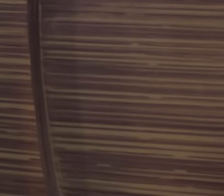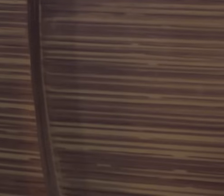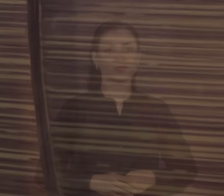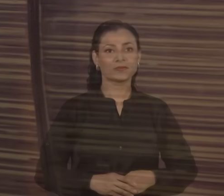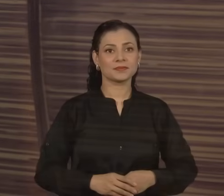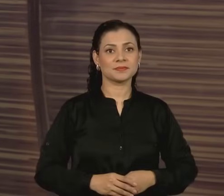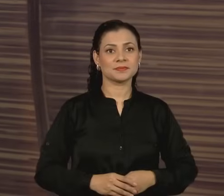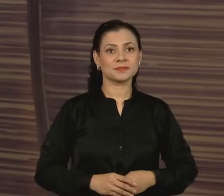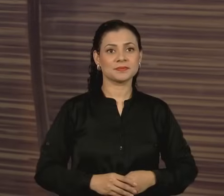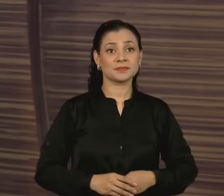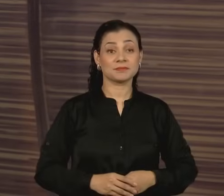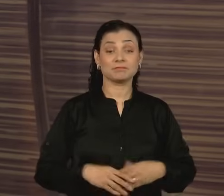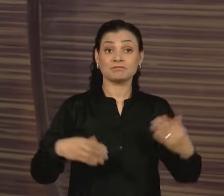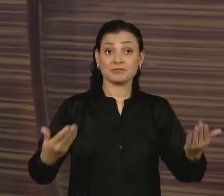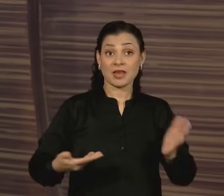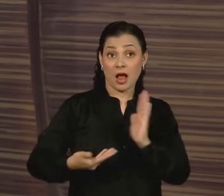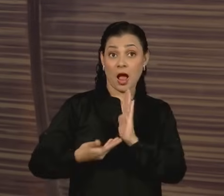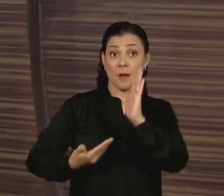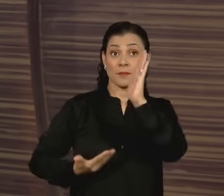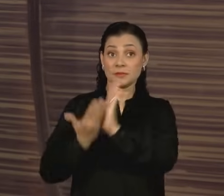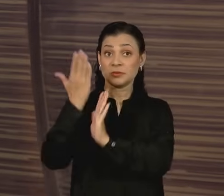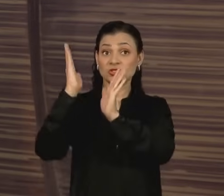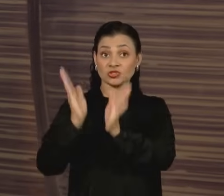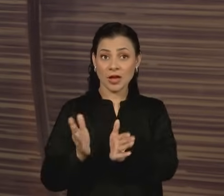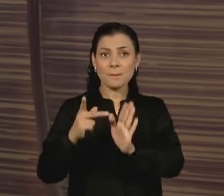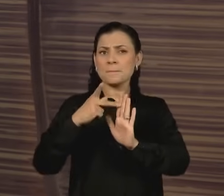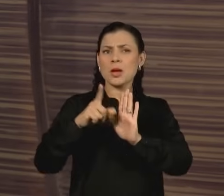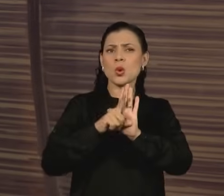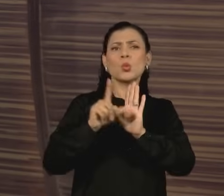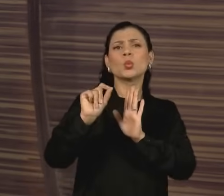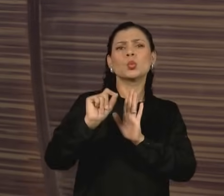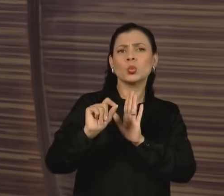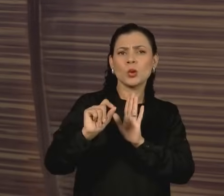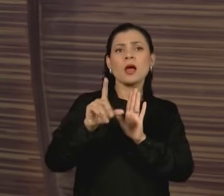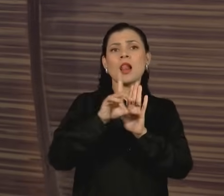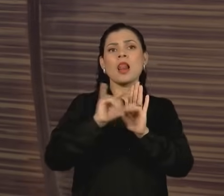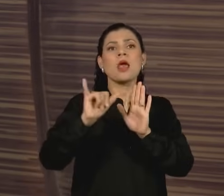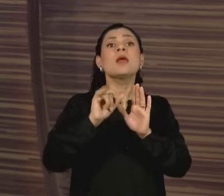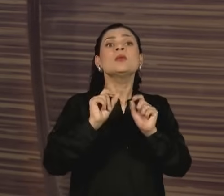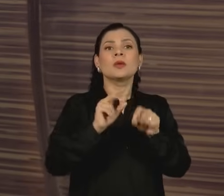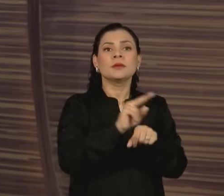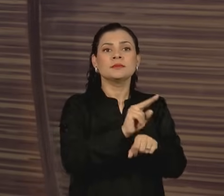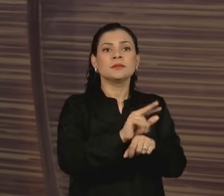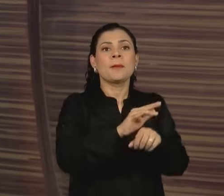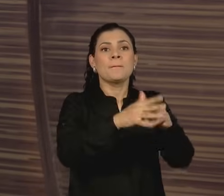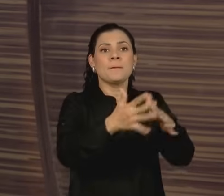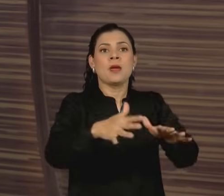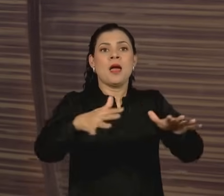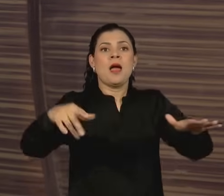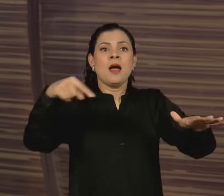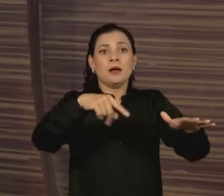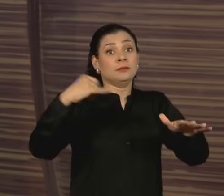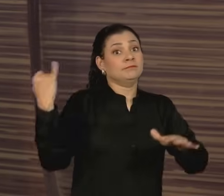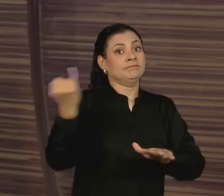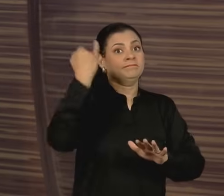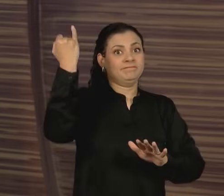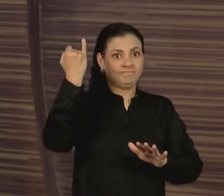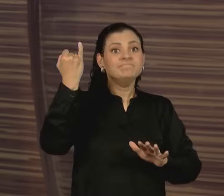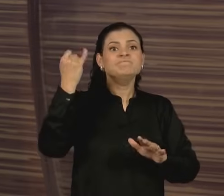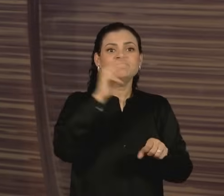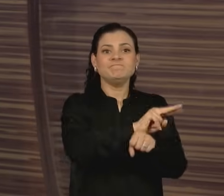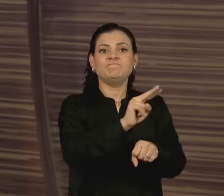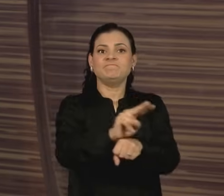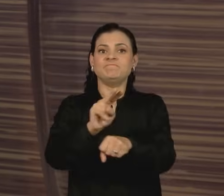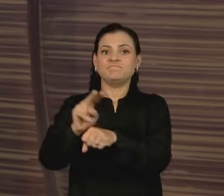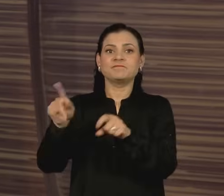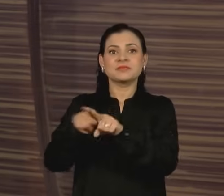A aprovação pela Câmara dos Deputados do projeto conhecido como Lei do Mar é considerada um marco importante para a conservação